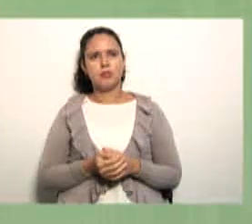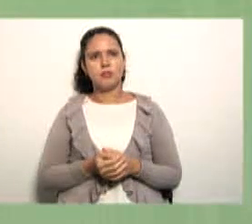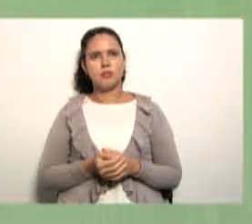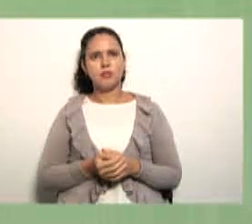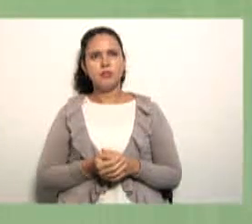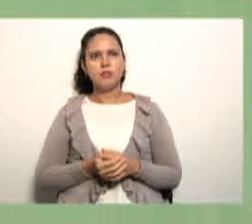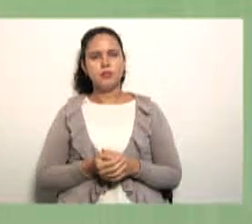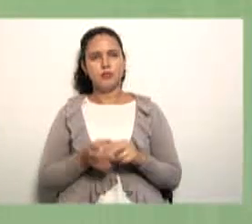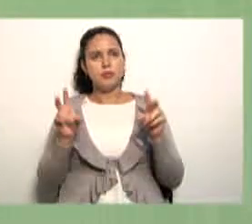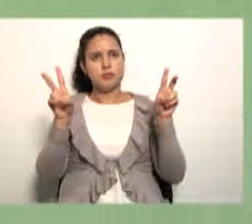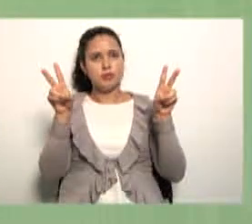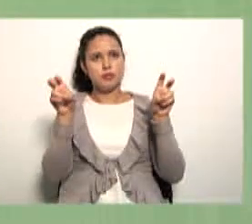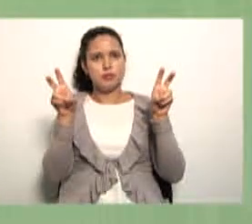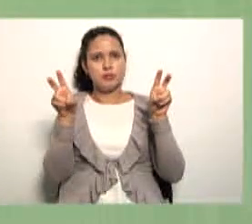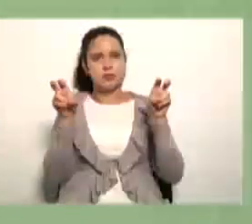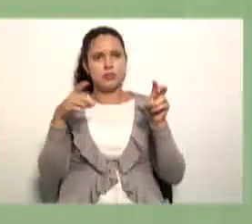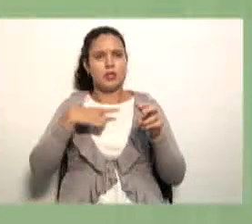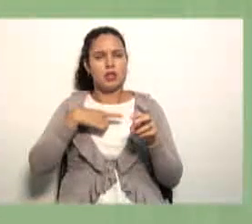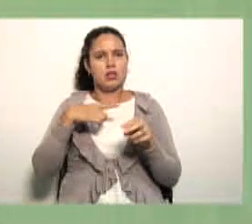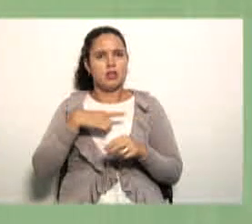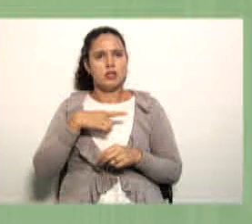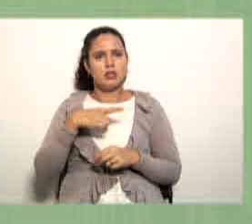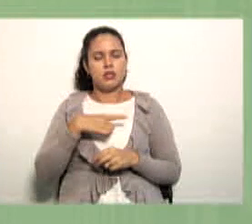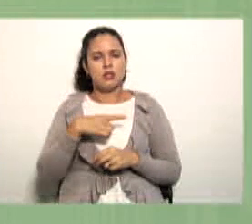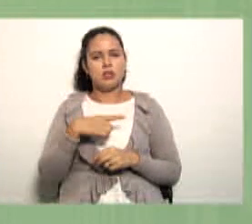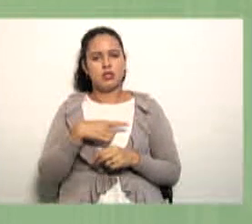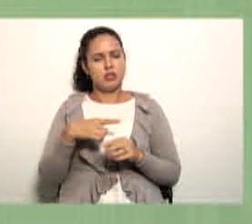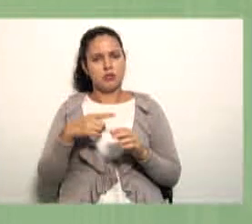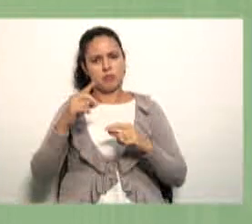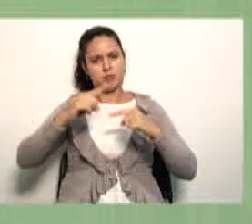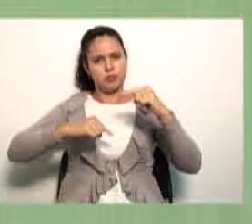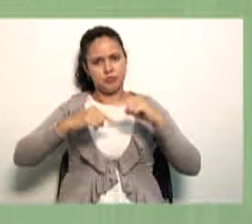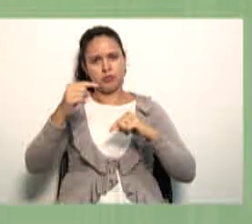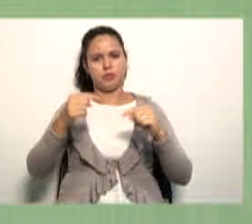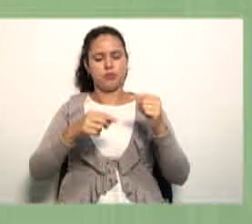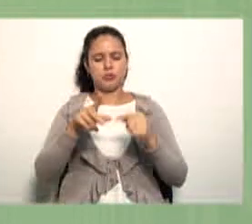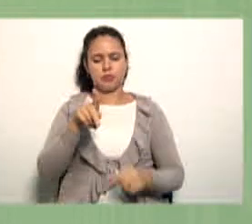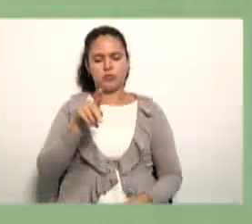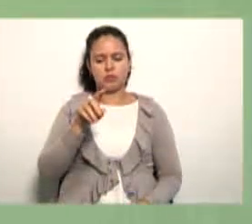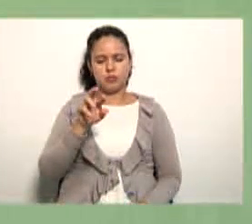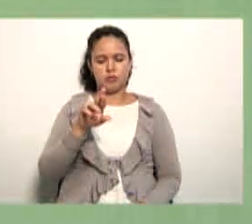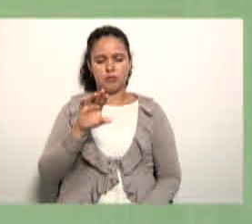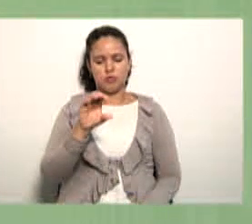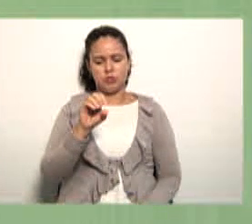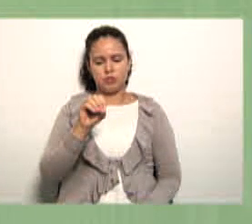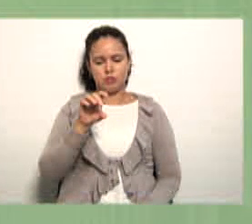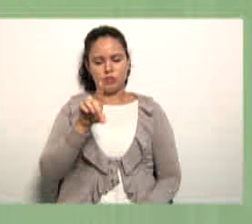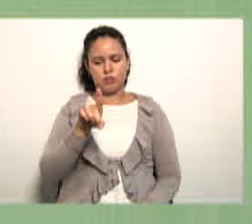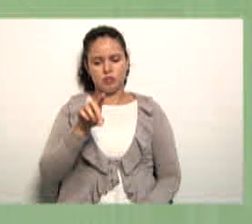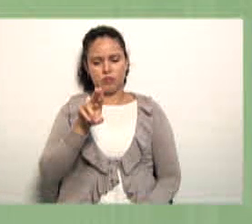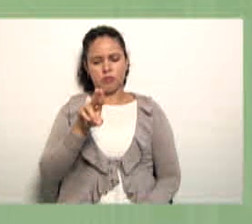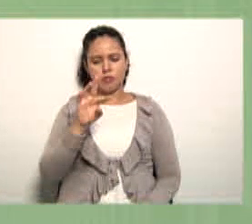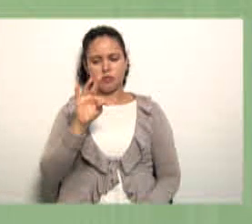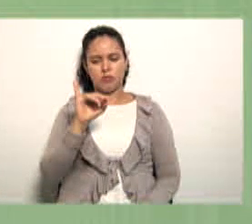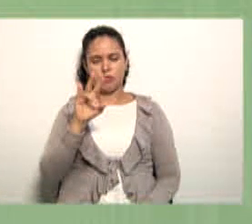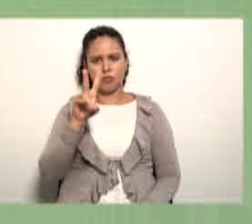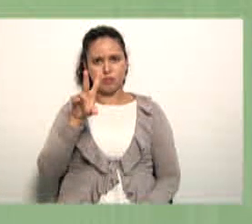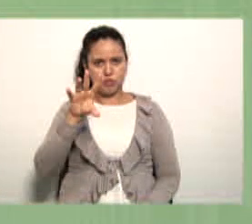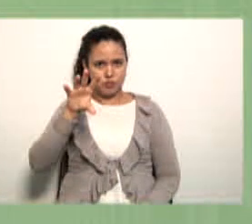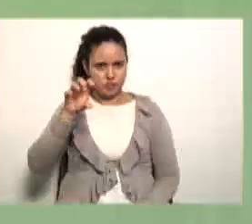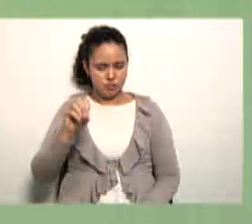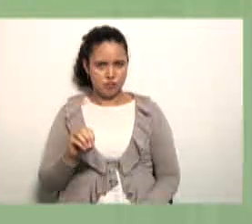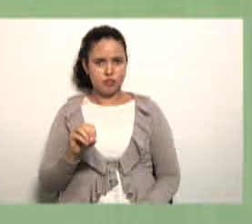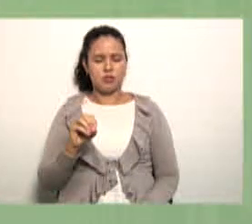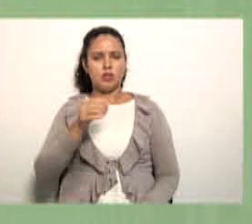entre aspas, aqui está mostrando, né, fala de recursos produtivos e fala aqui, entre